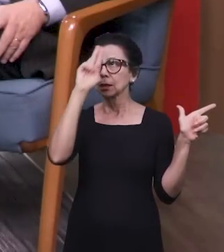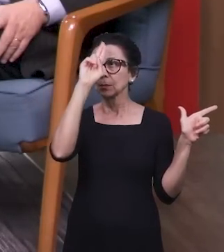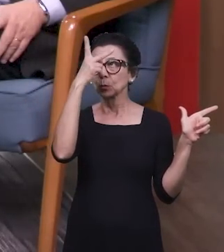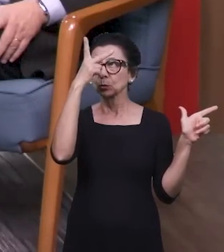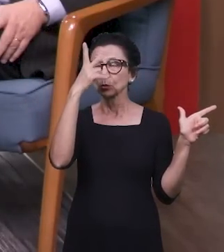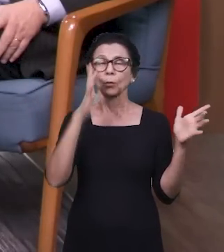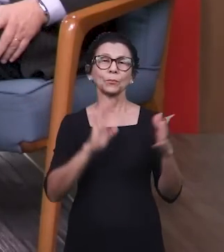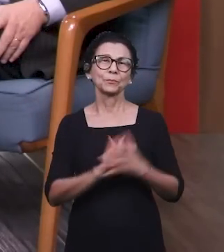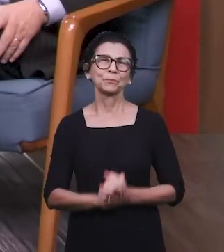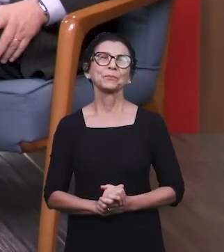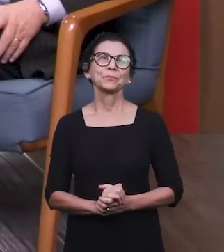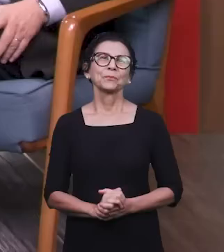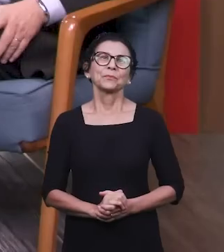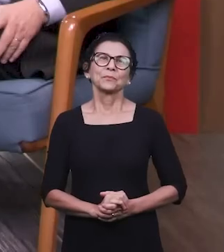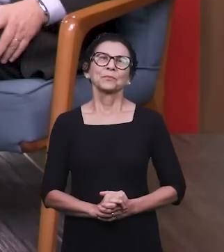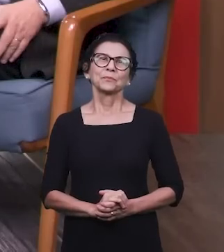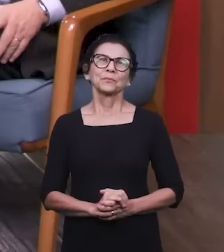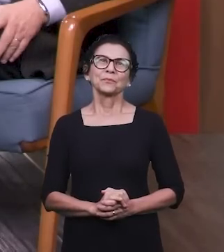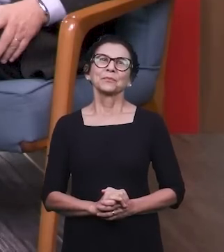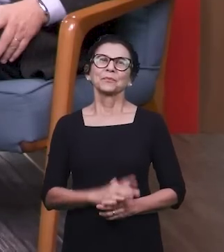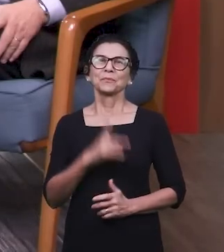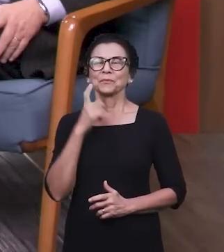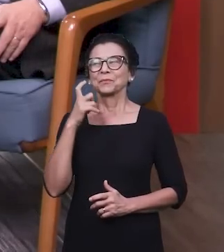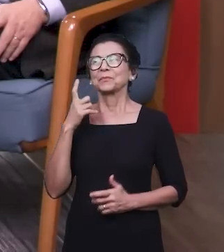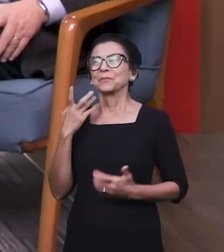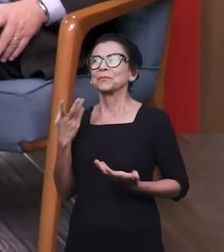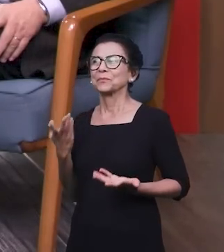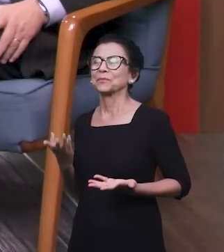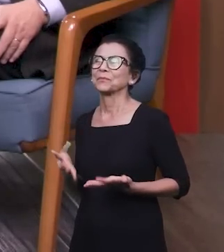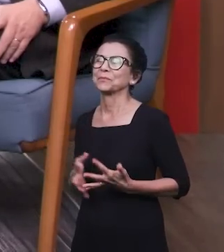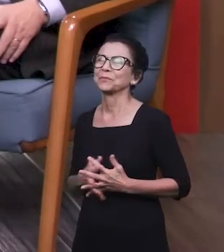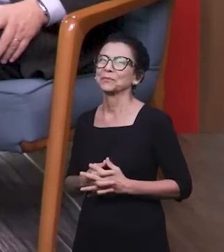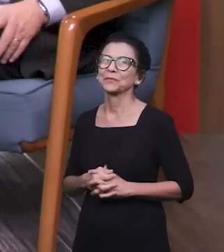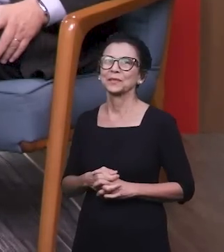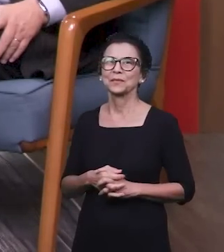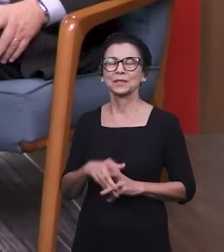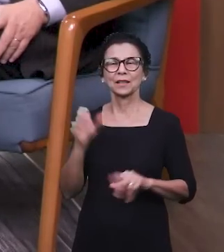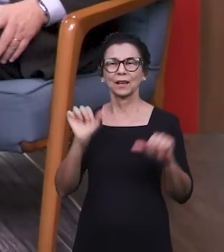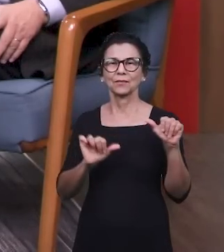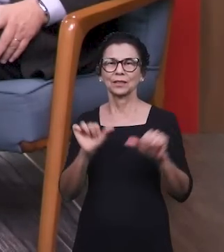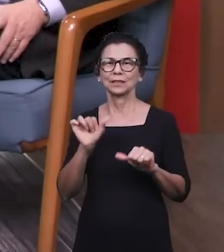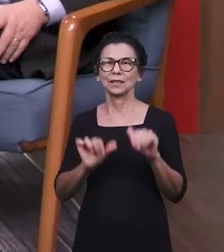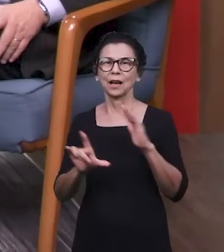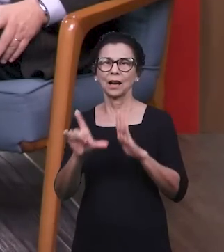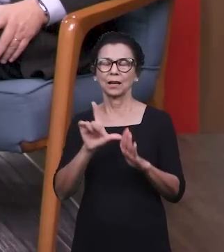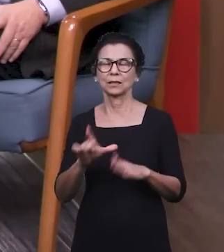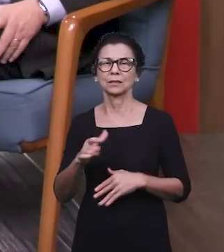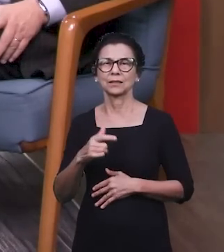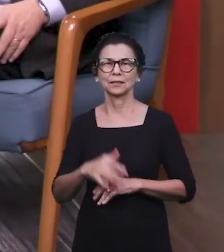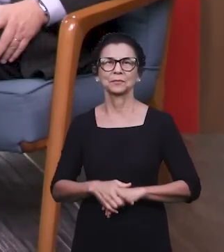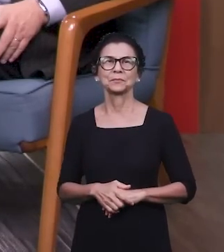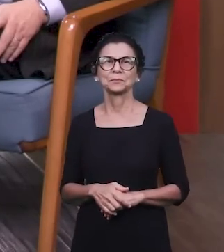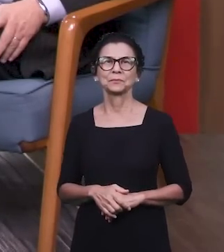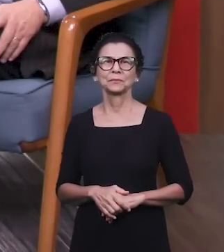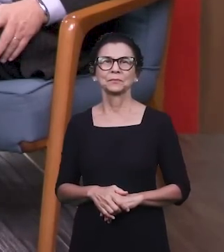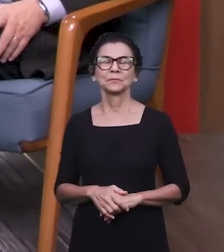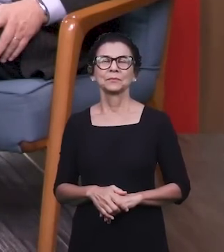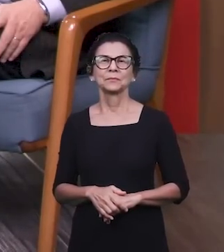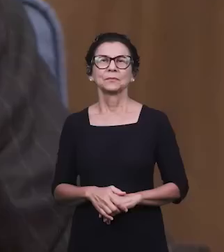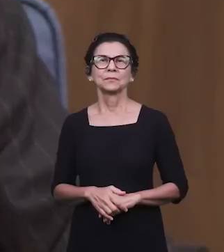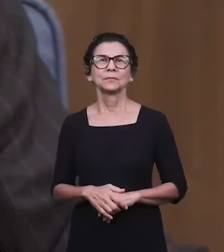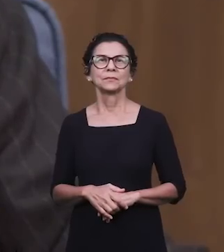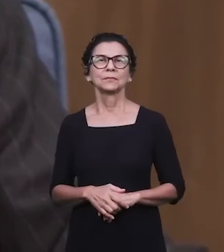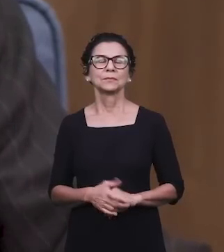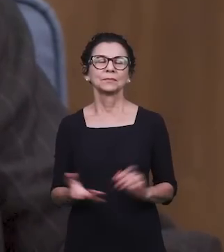sem esquecer também de apresentar diante do Senhor com certeza. As suas aquisições, que sem dúvida são decisões importantes. Bem,